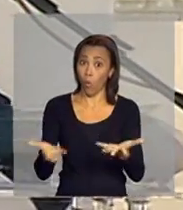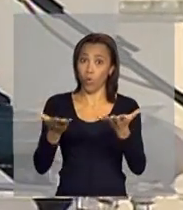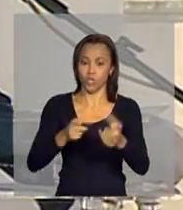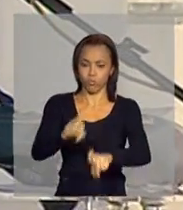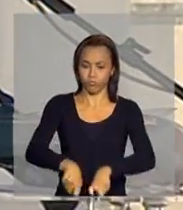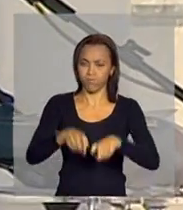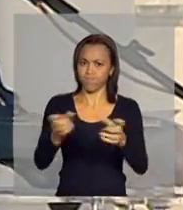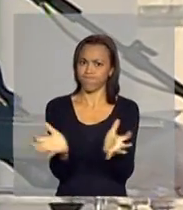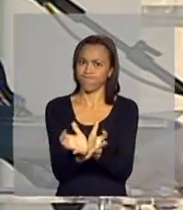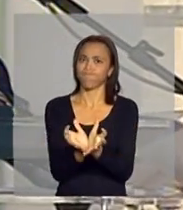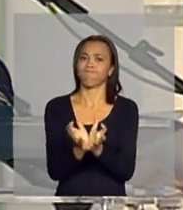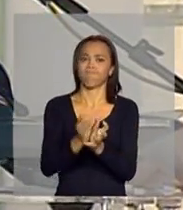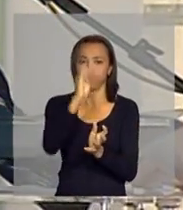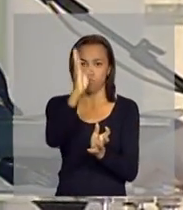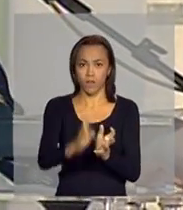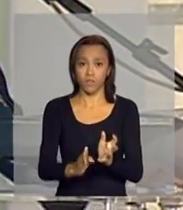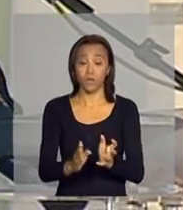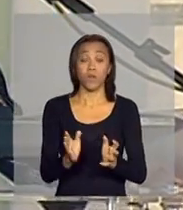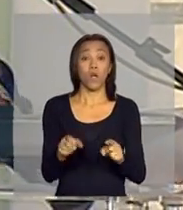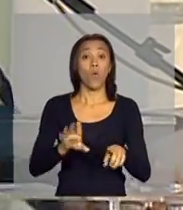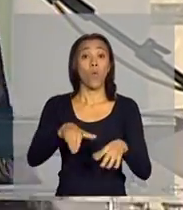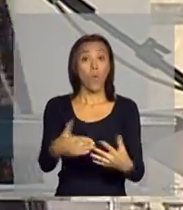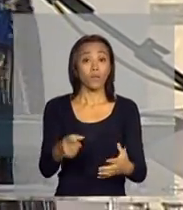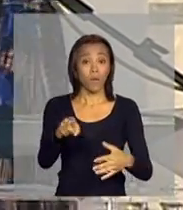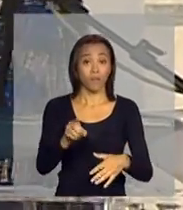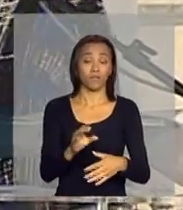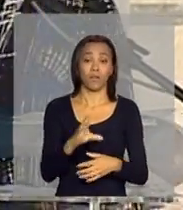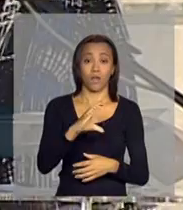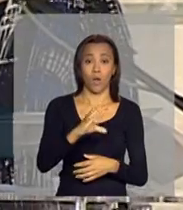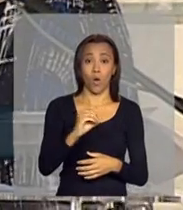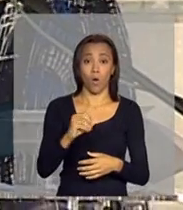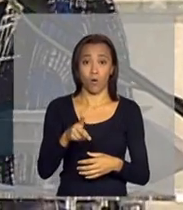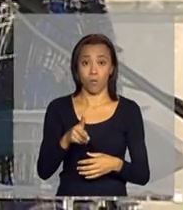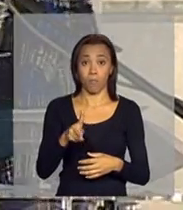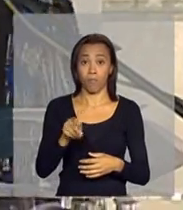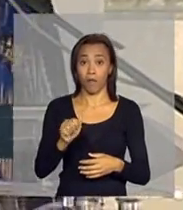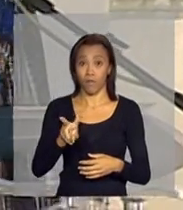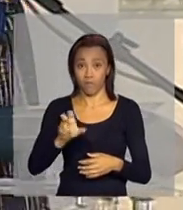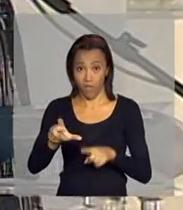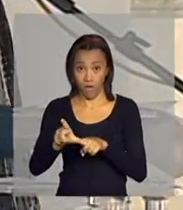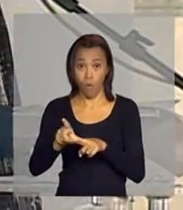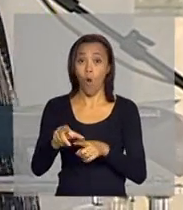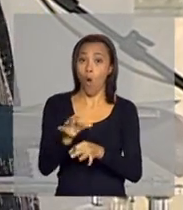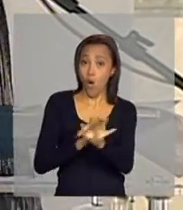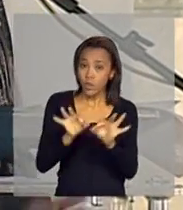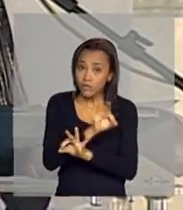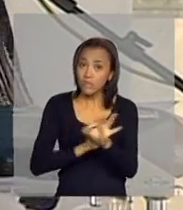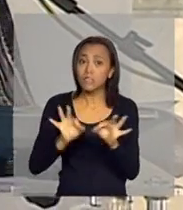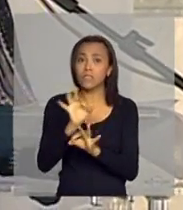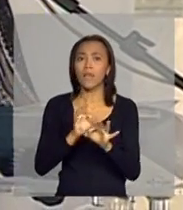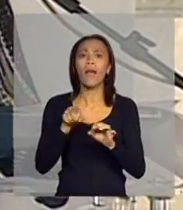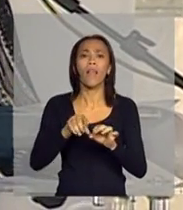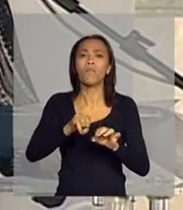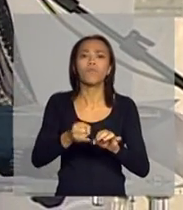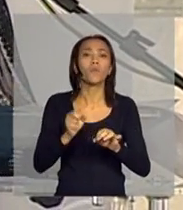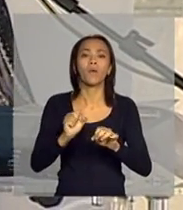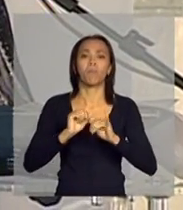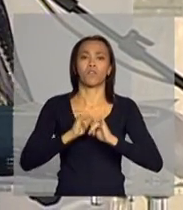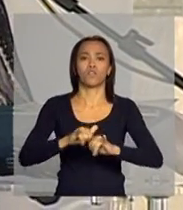A Copavel, quando ela faz essa organização, ela ajuda a divulgar